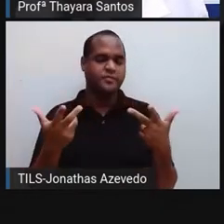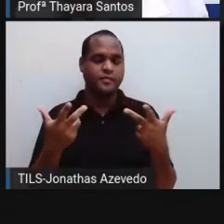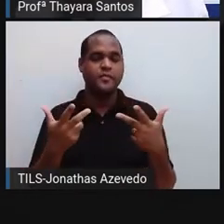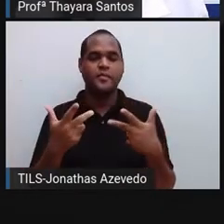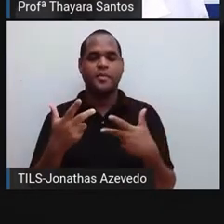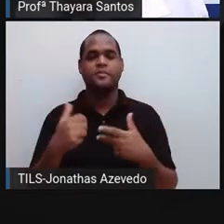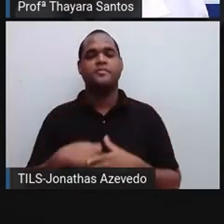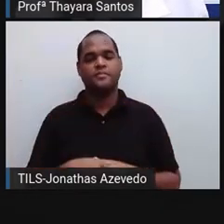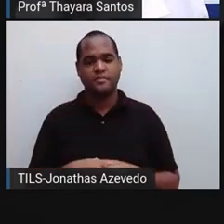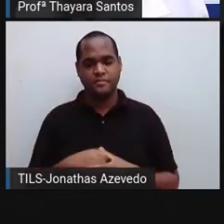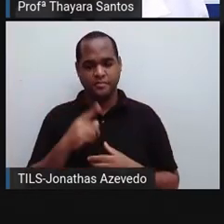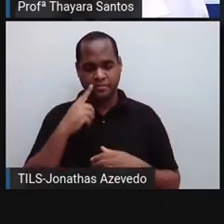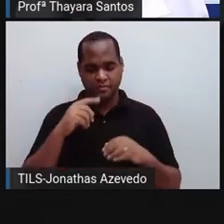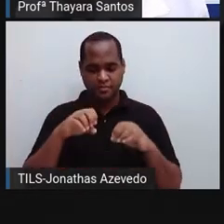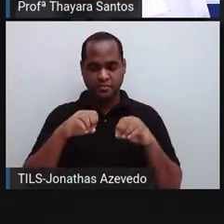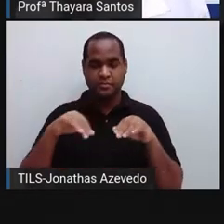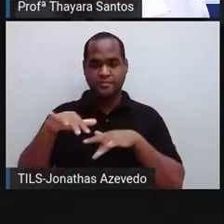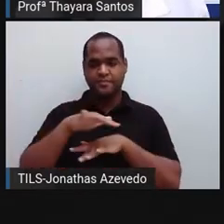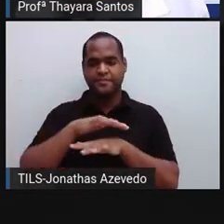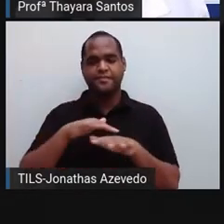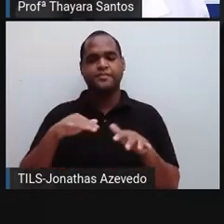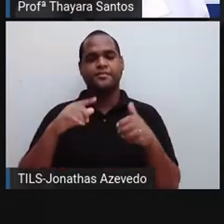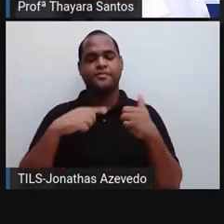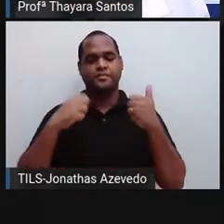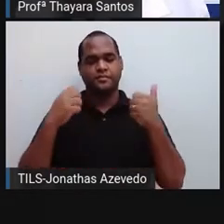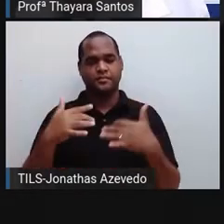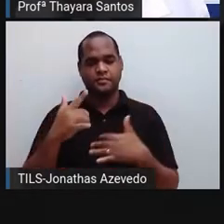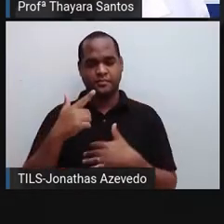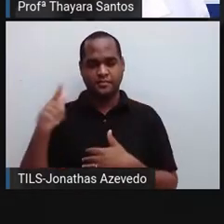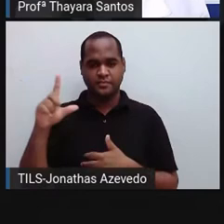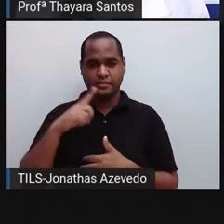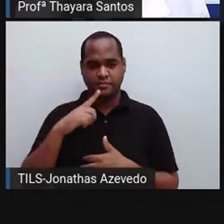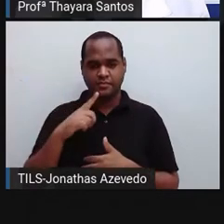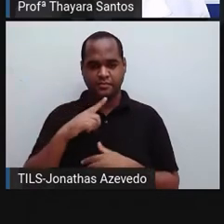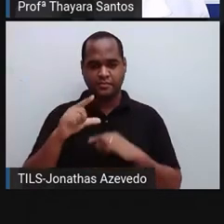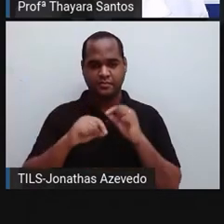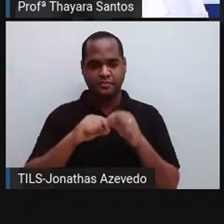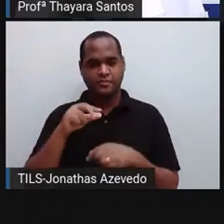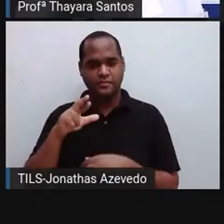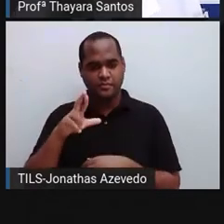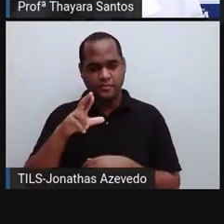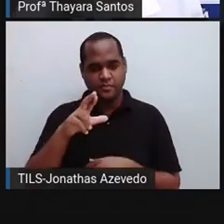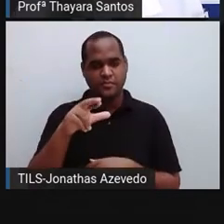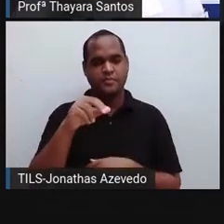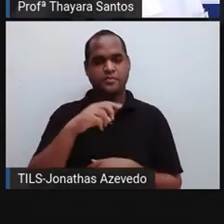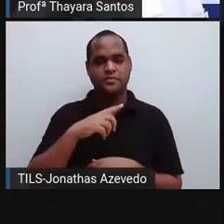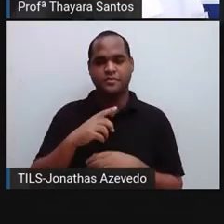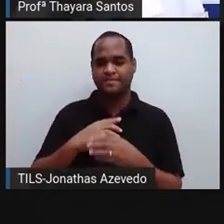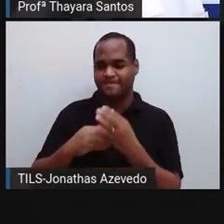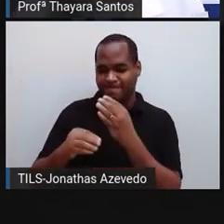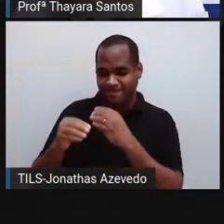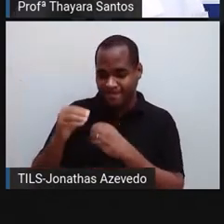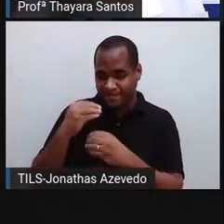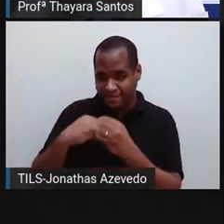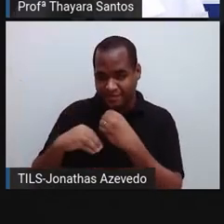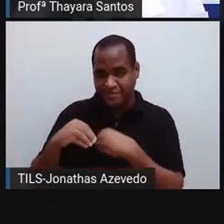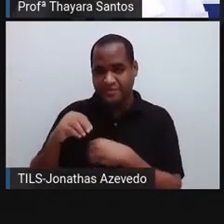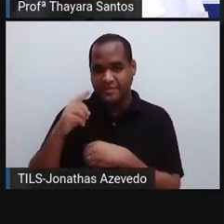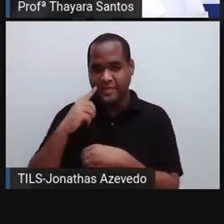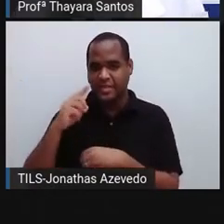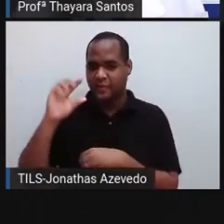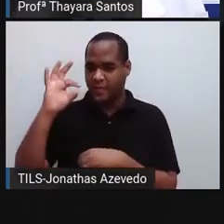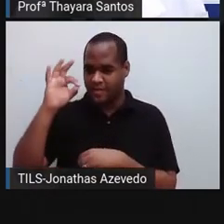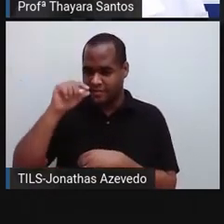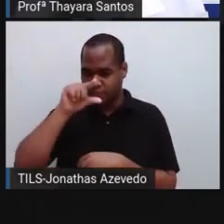os decompositores aqui embaixo. A gente tem uma outra cadeia que é o rato se alimentando desses vegetais e depois o gavião vai lá e